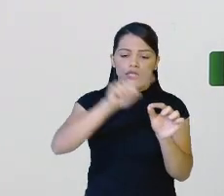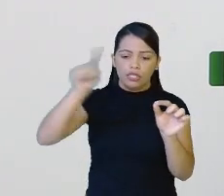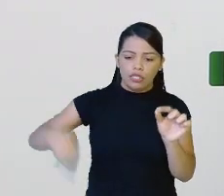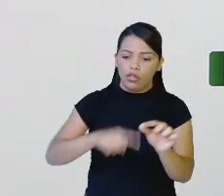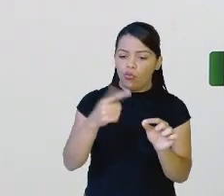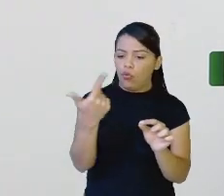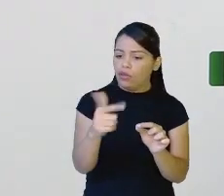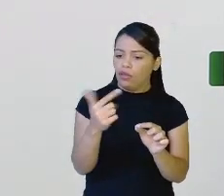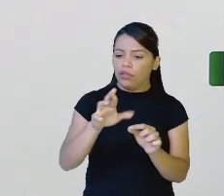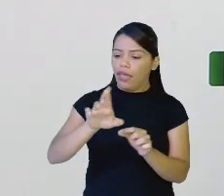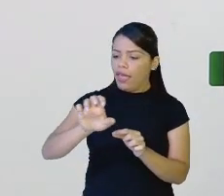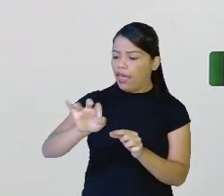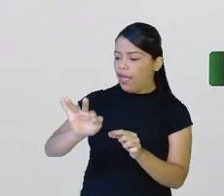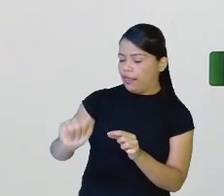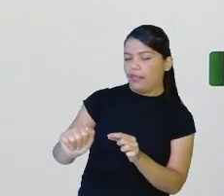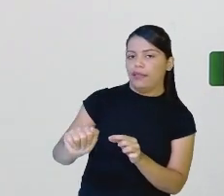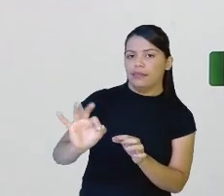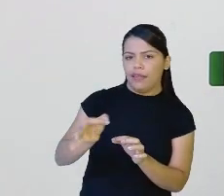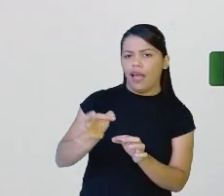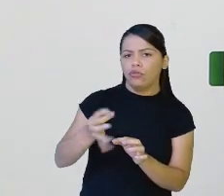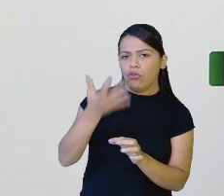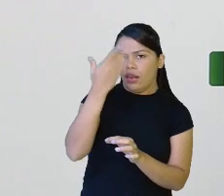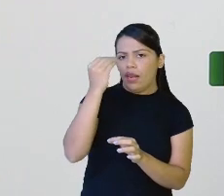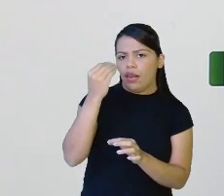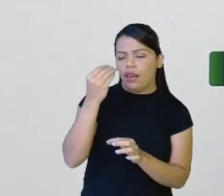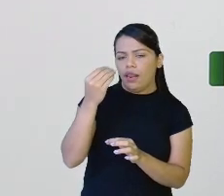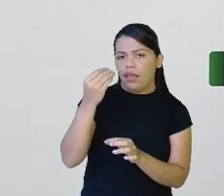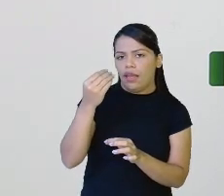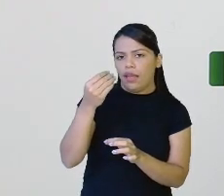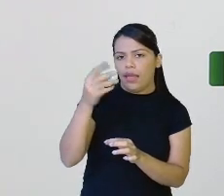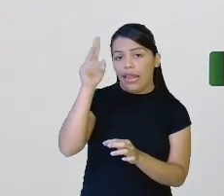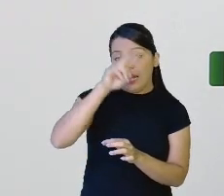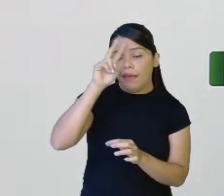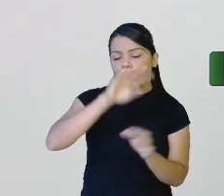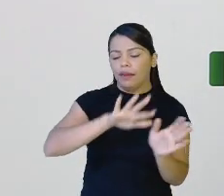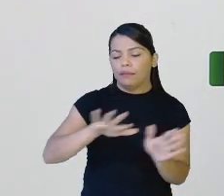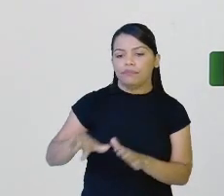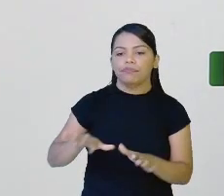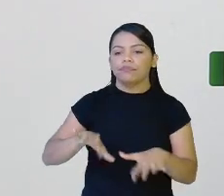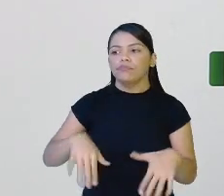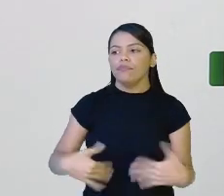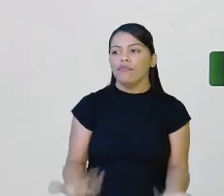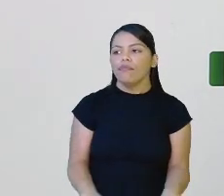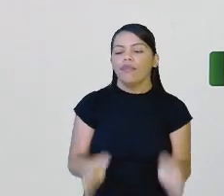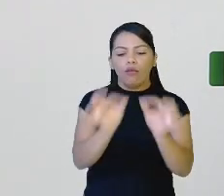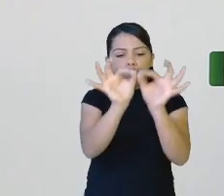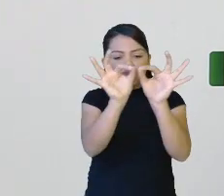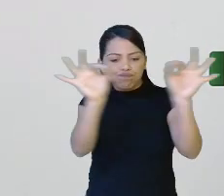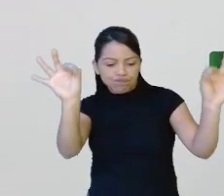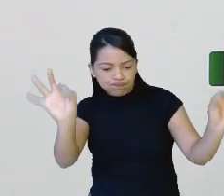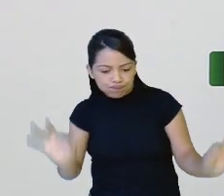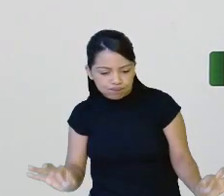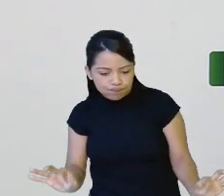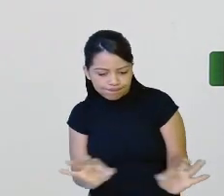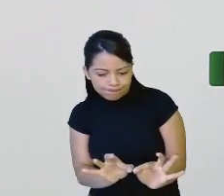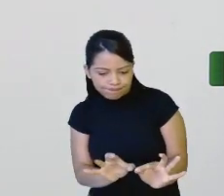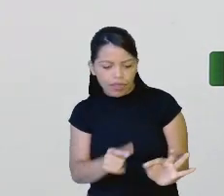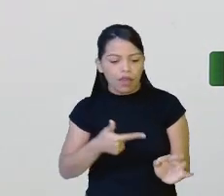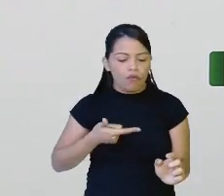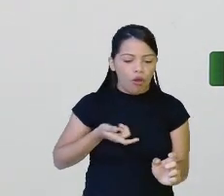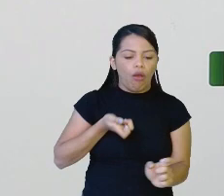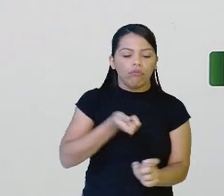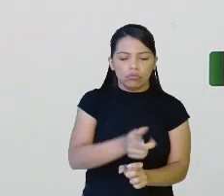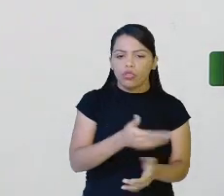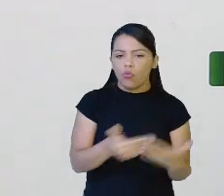tá? Então, o perímetro é basicamente o contorno. Eu vou medir o contorno